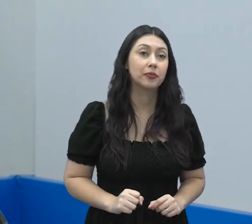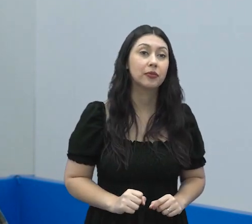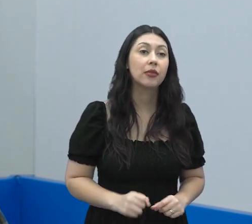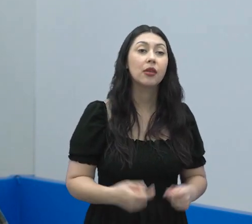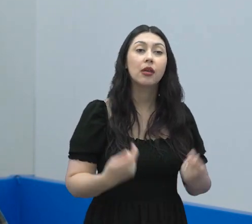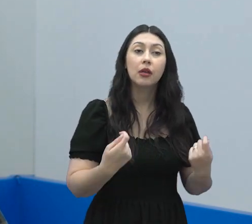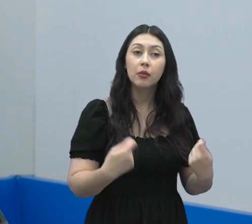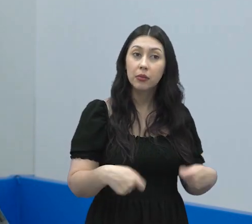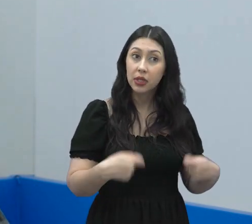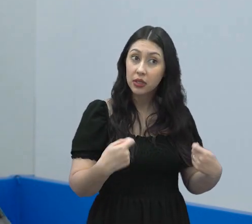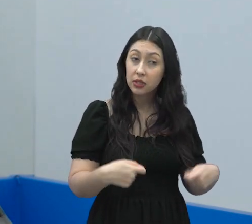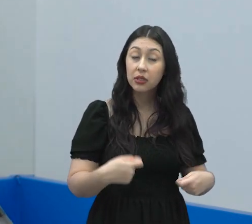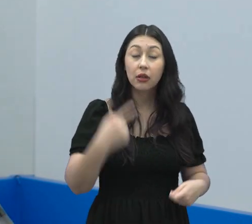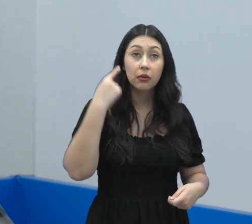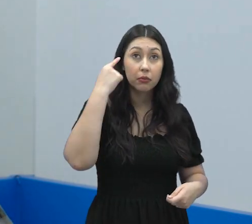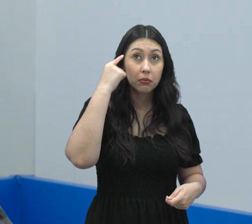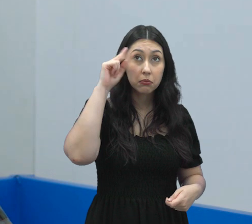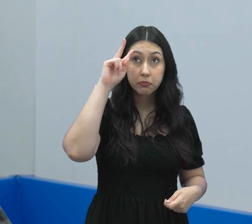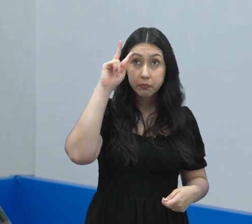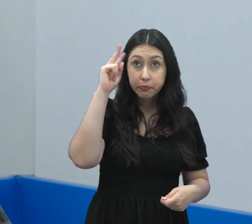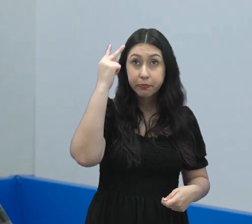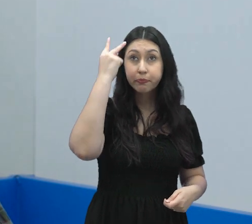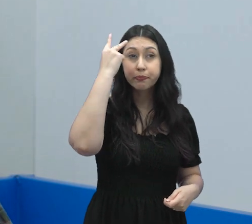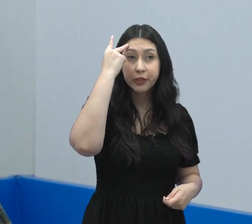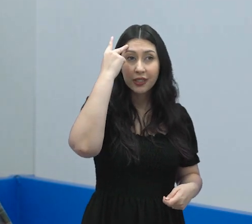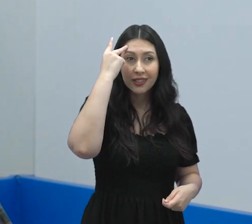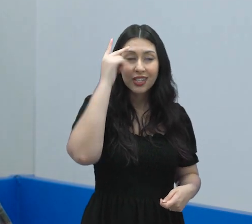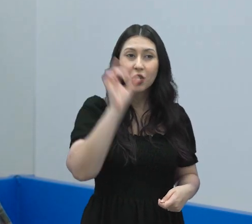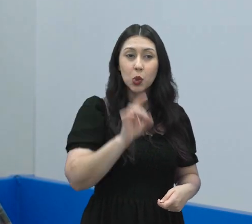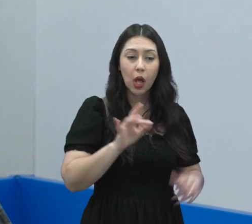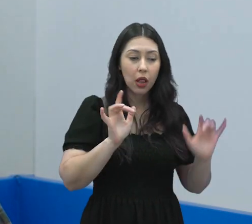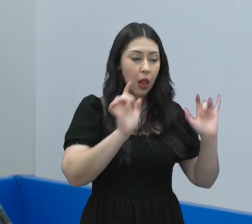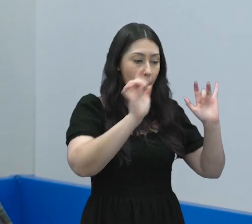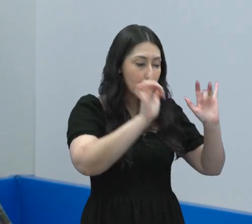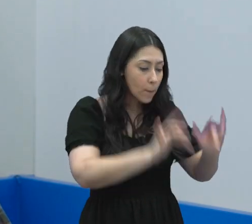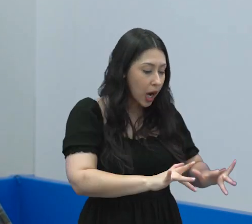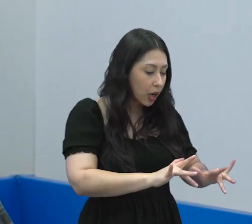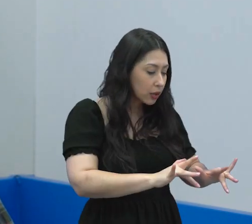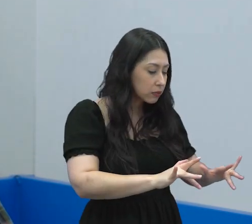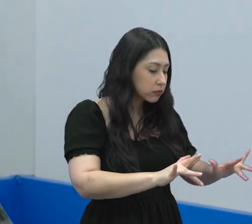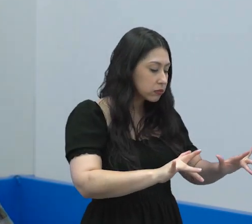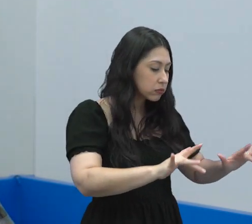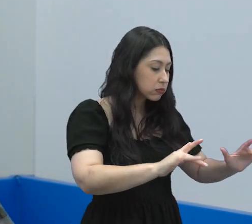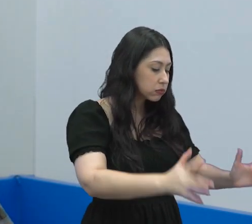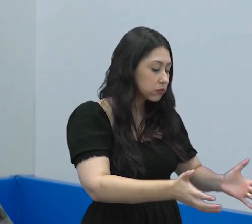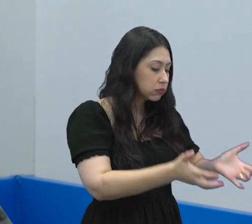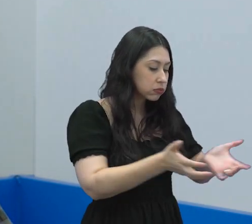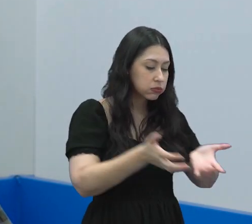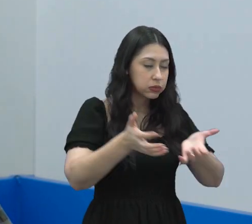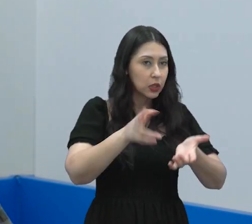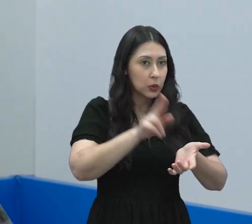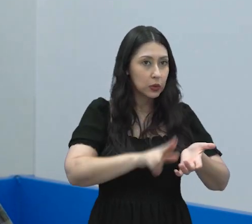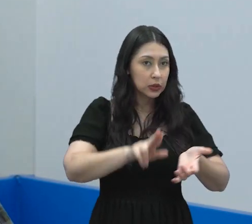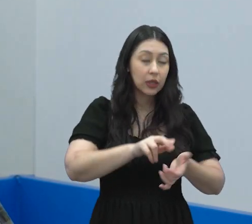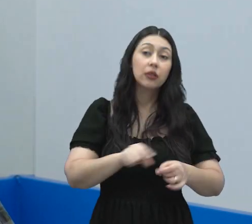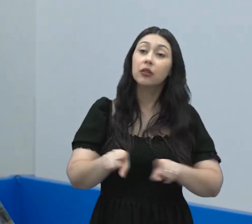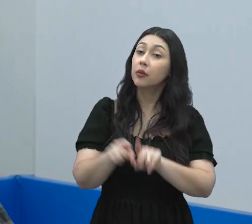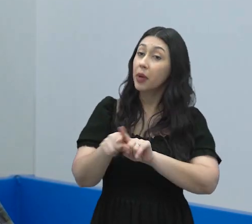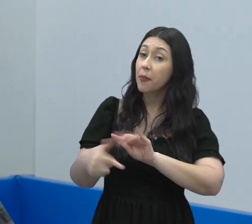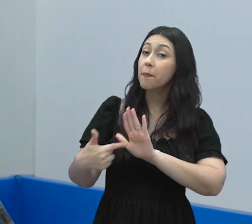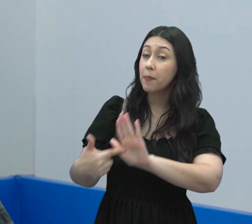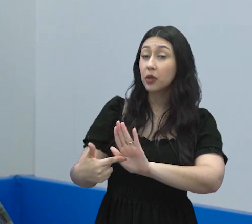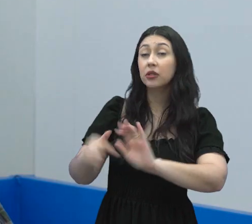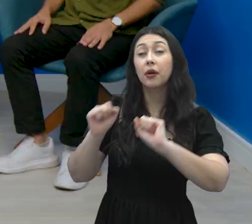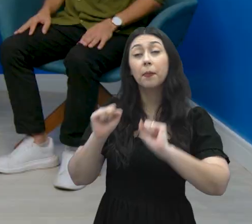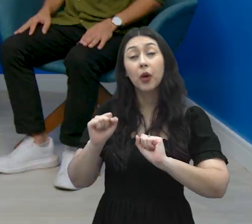Nós tratamos, ao invés de lixo, o termo resíduo ou rejeito. Que daí já sugere que